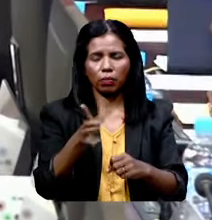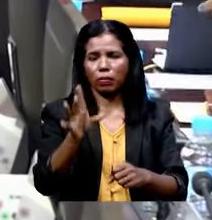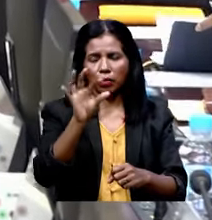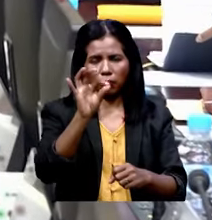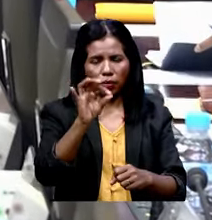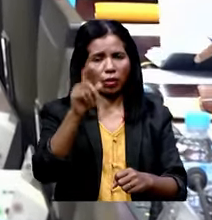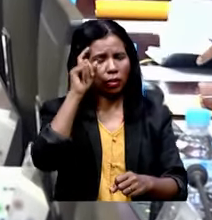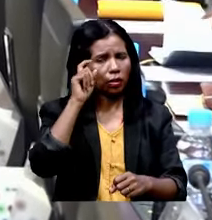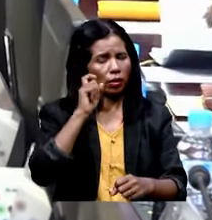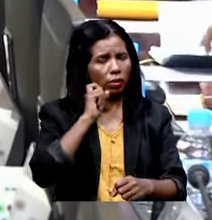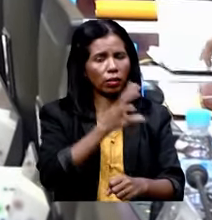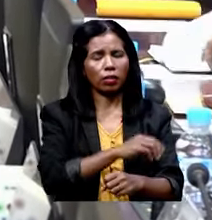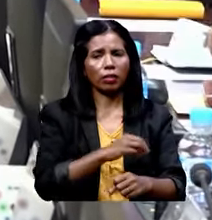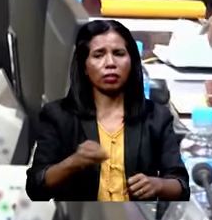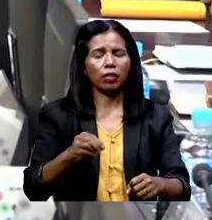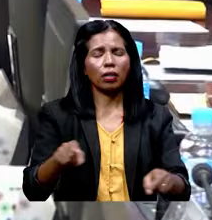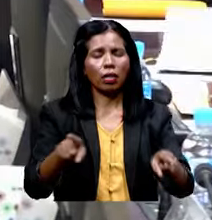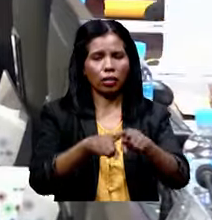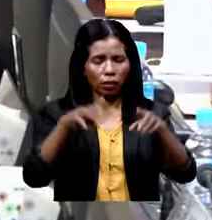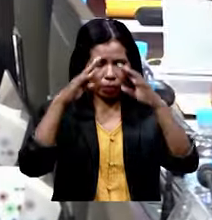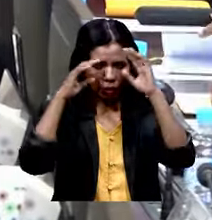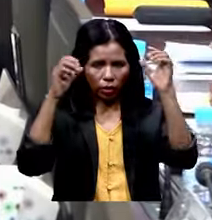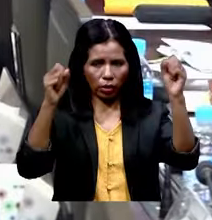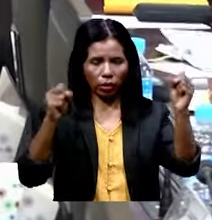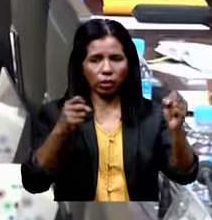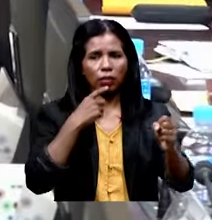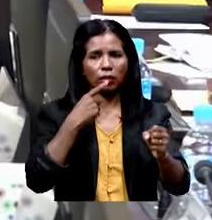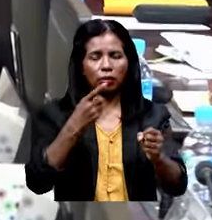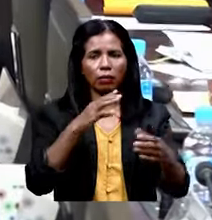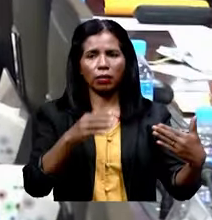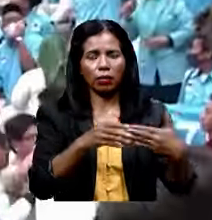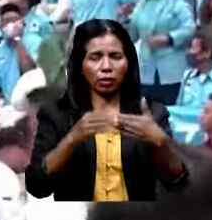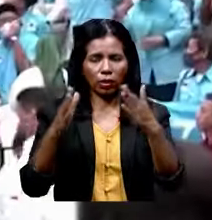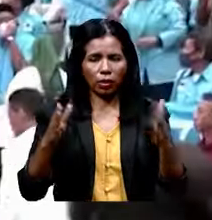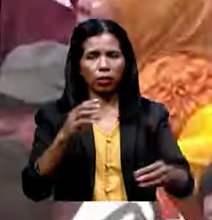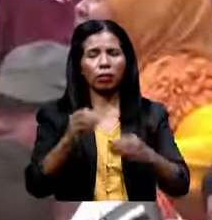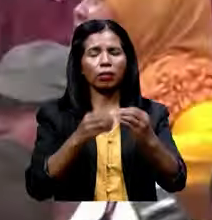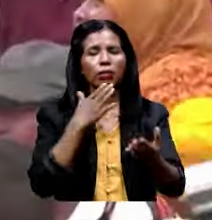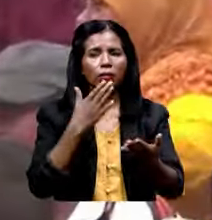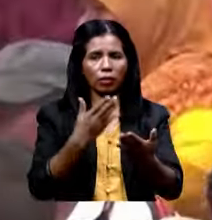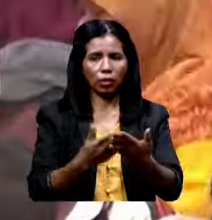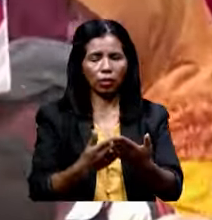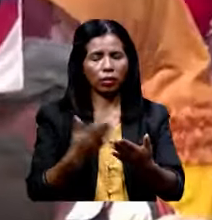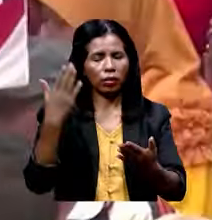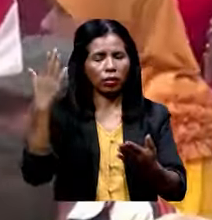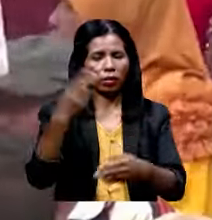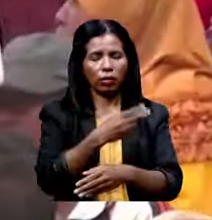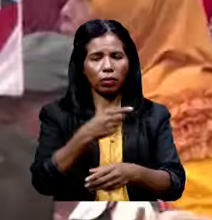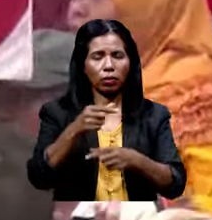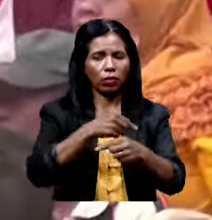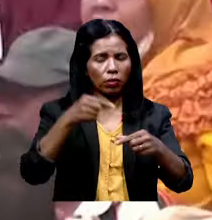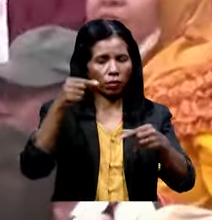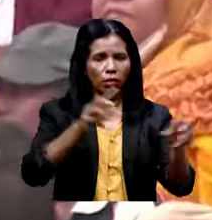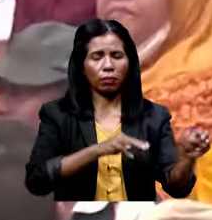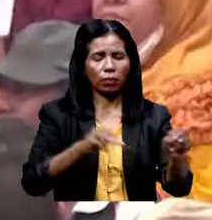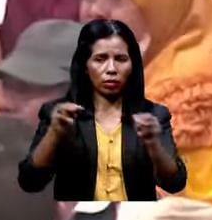Senana garante Prabowo sai presidente esensional no sai líder significante iha regional no global no